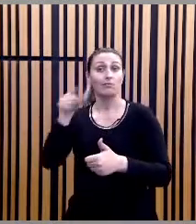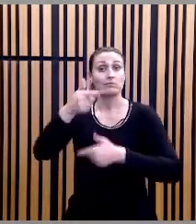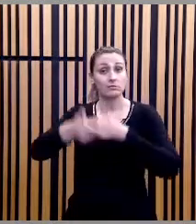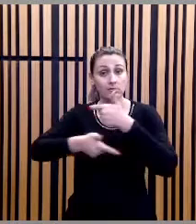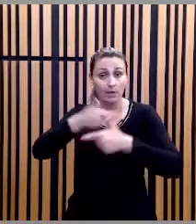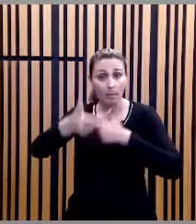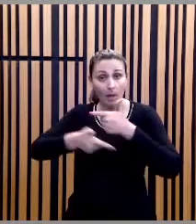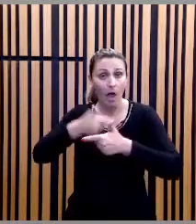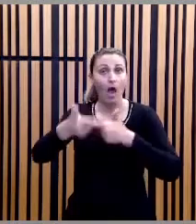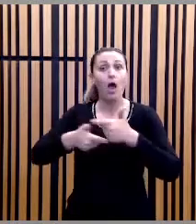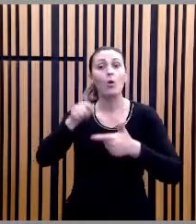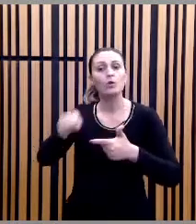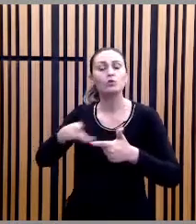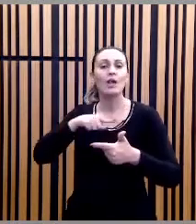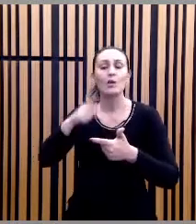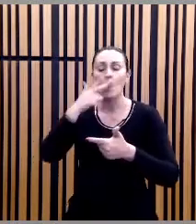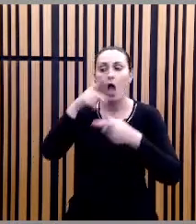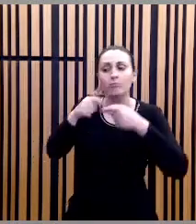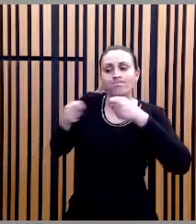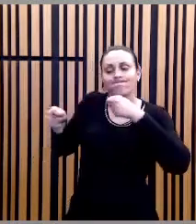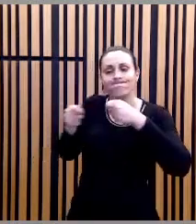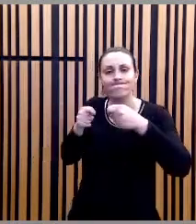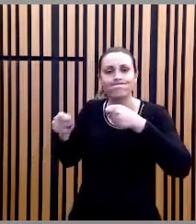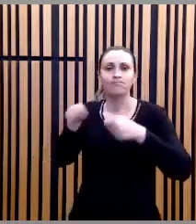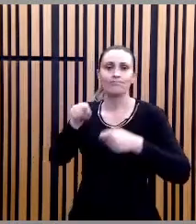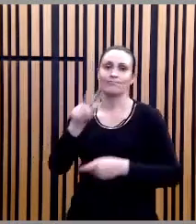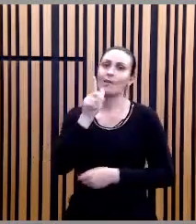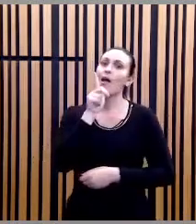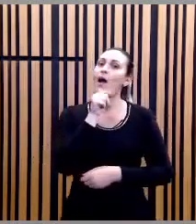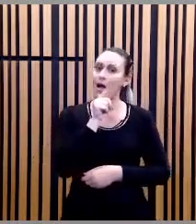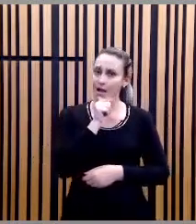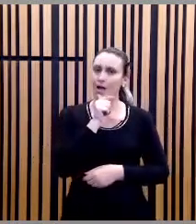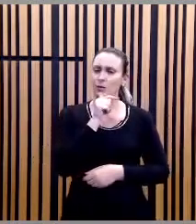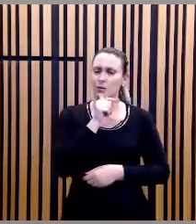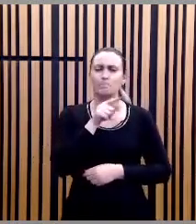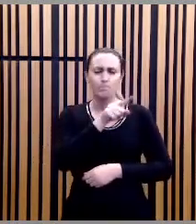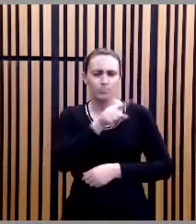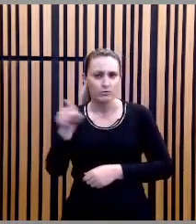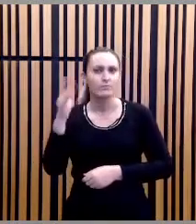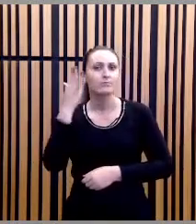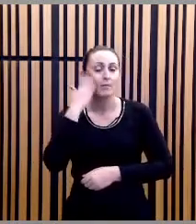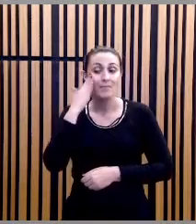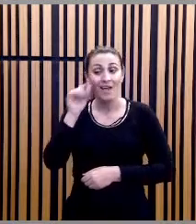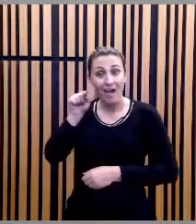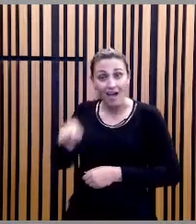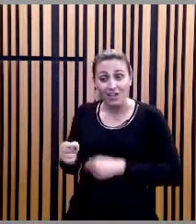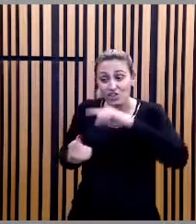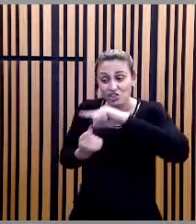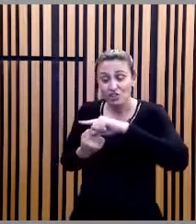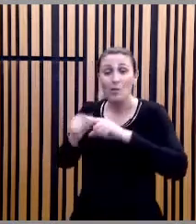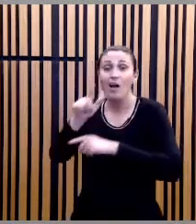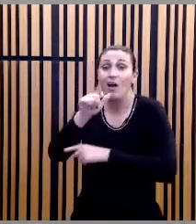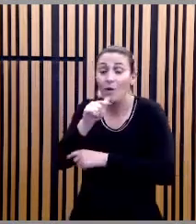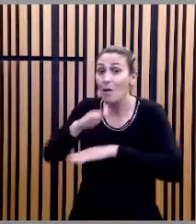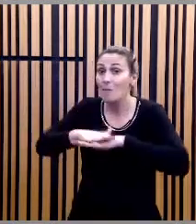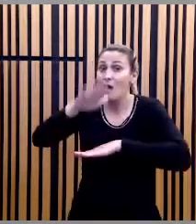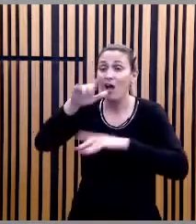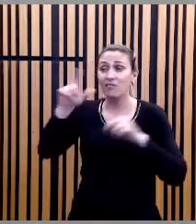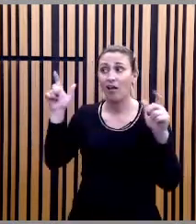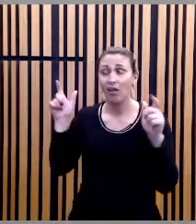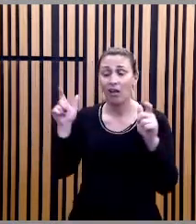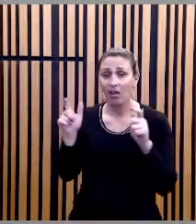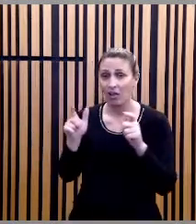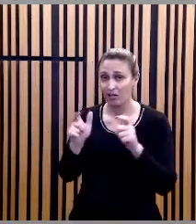então, com uma economia de água. Vocês já pararam para pensar que a água é um recurso que está se tornando cada vez mais